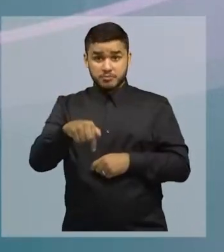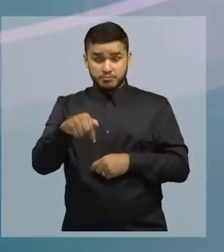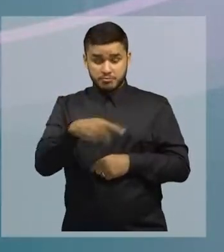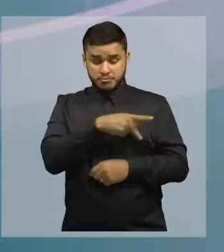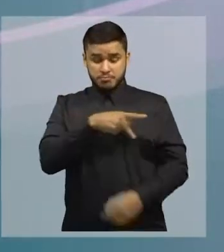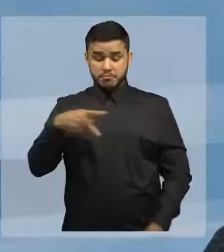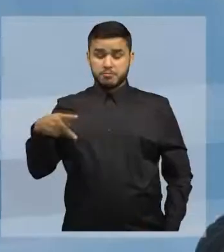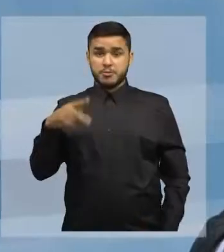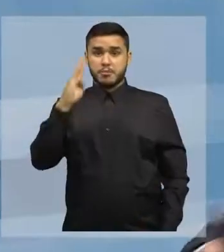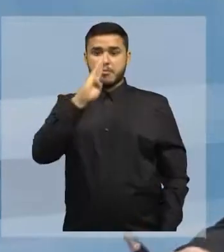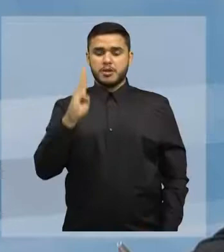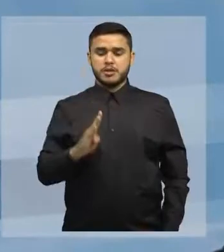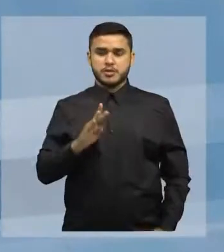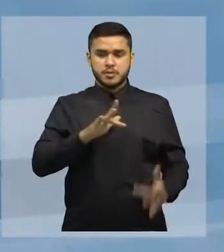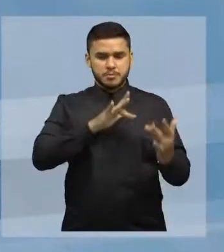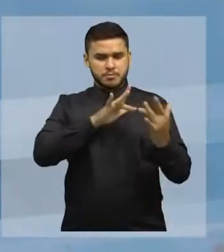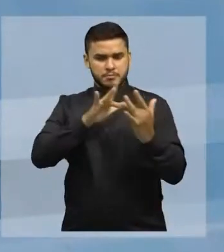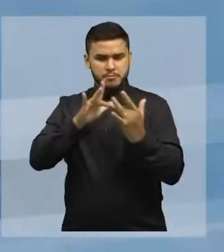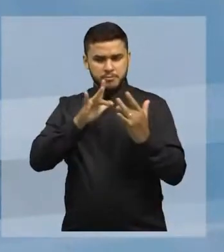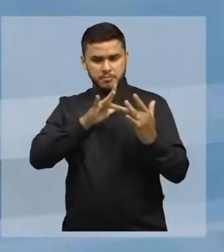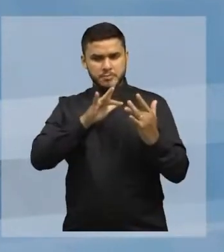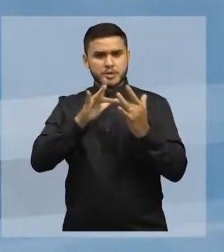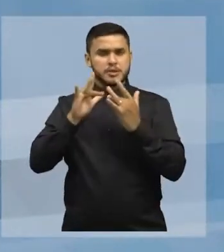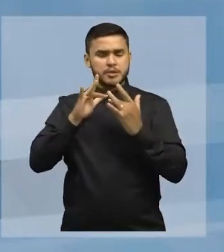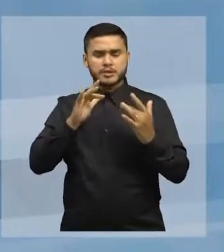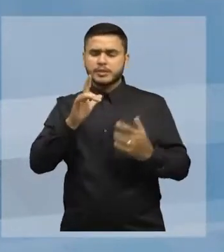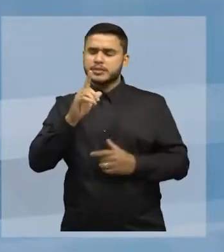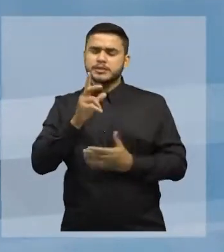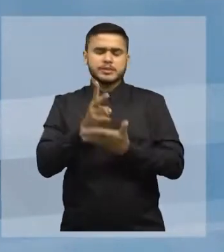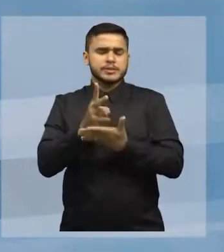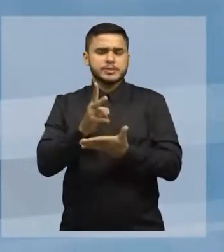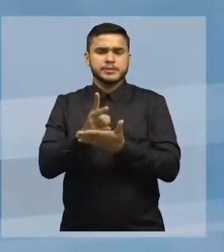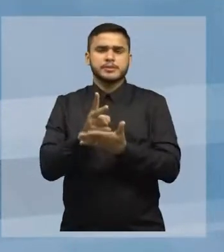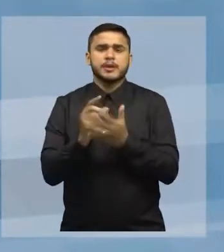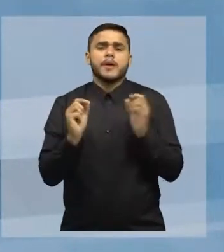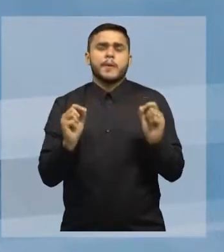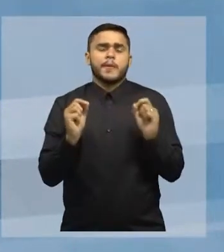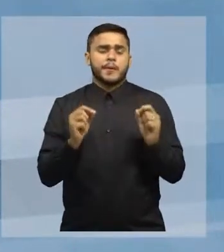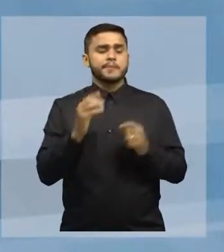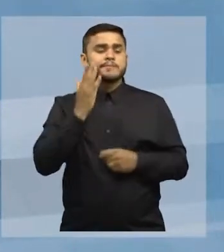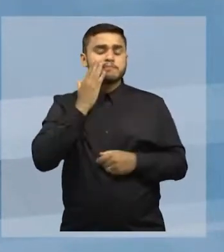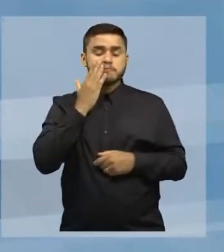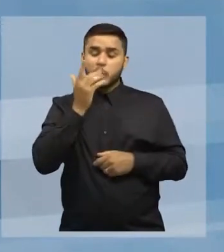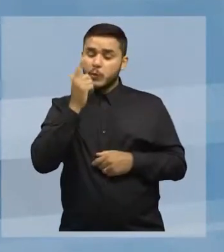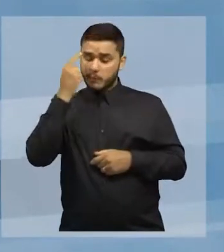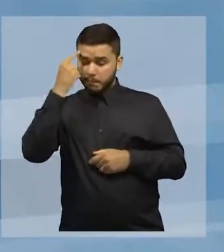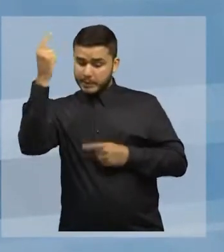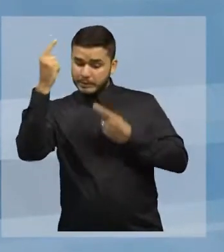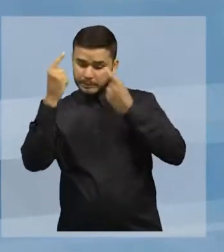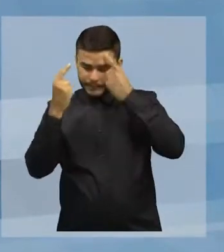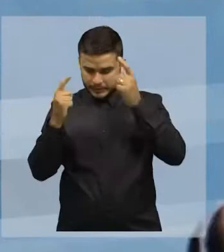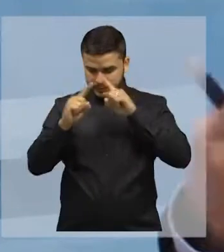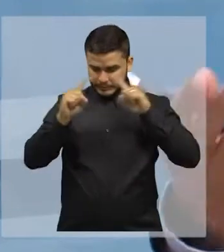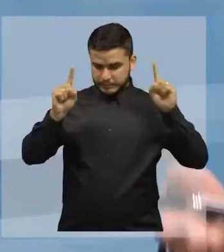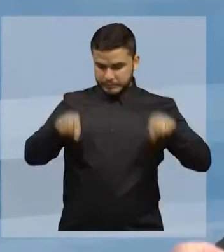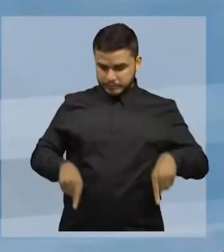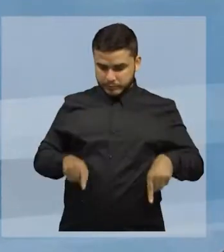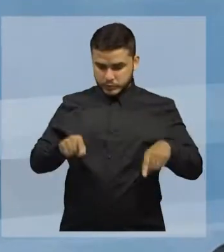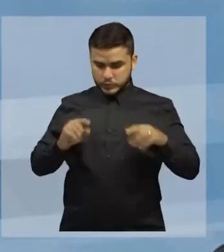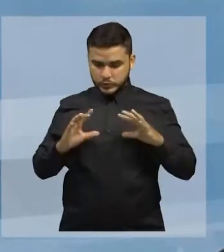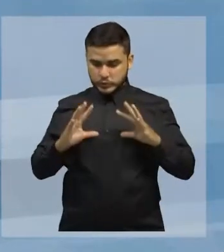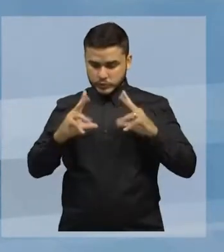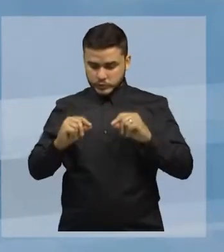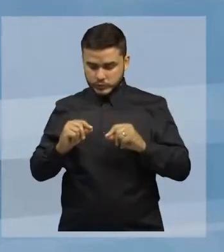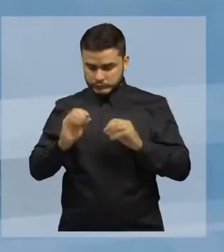assim, e sempre com muita facilidade aprovou aquilo que lhe propunha. Isso não necessariamente significa aprovar algo reclamado pelo